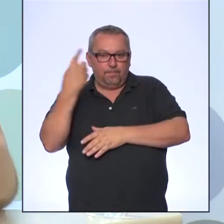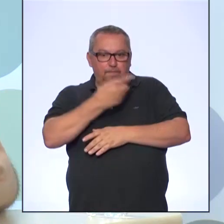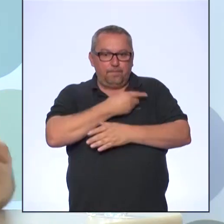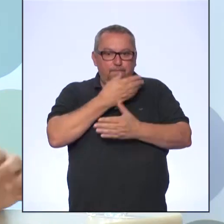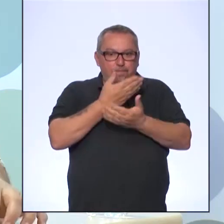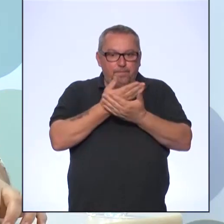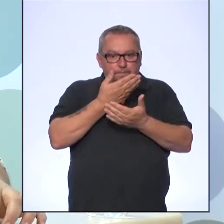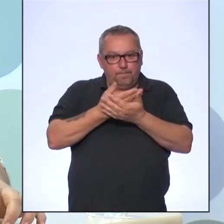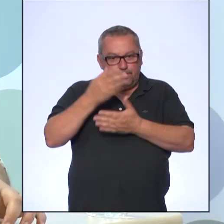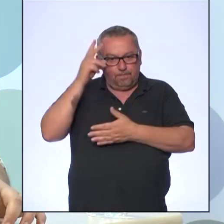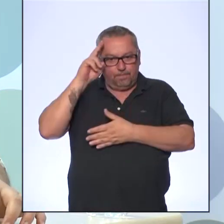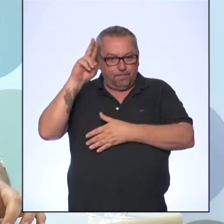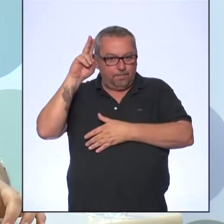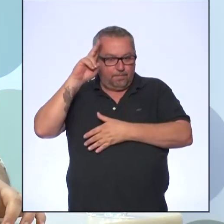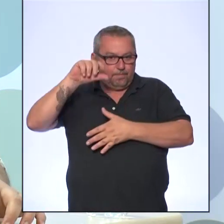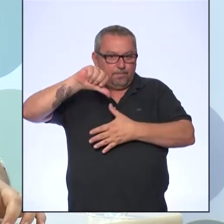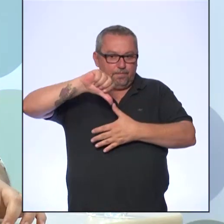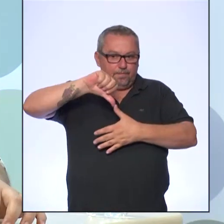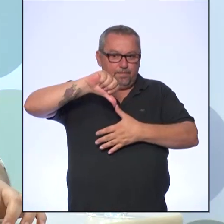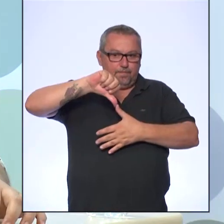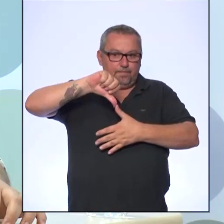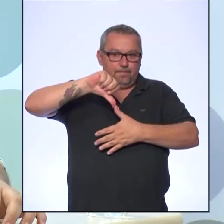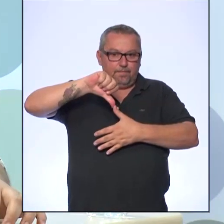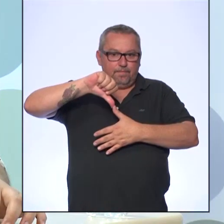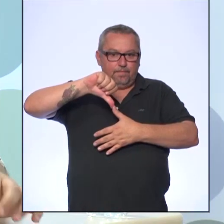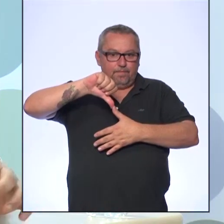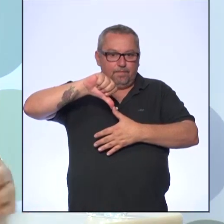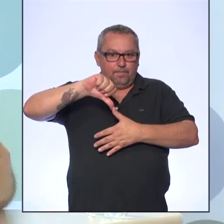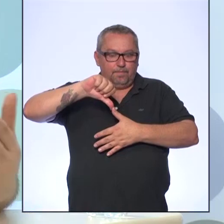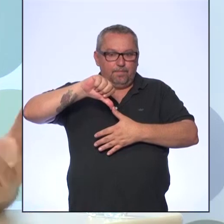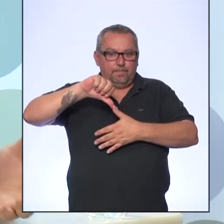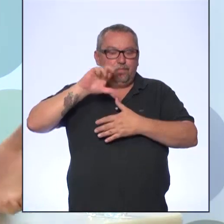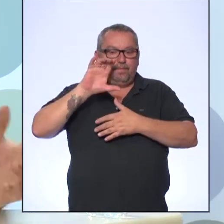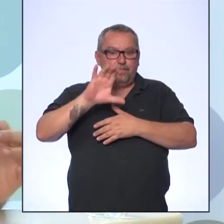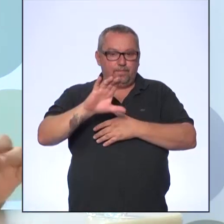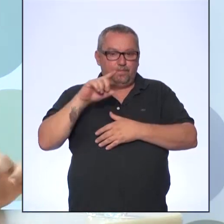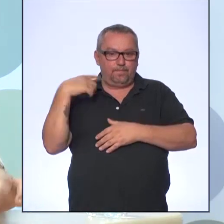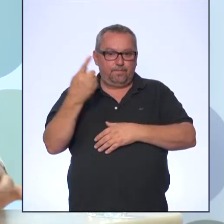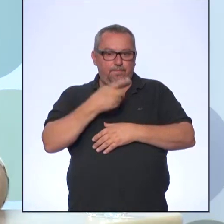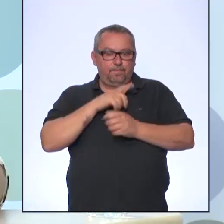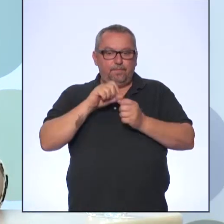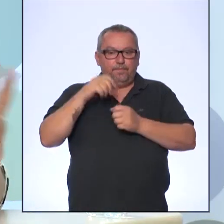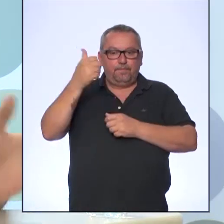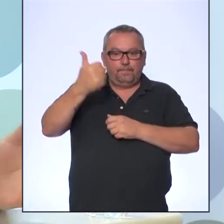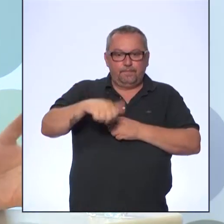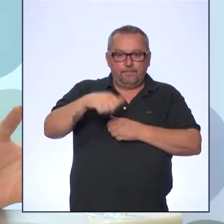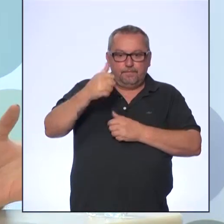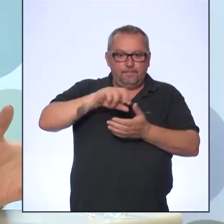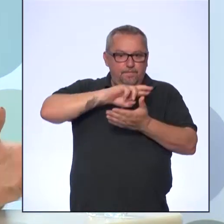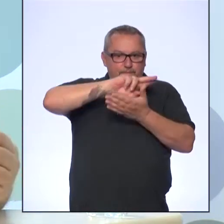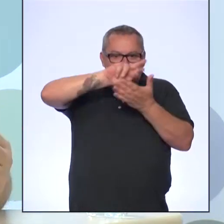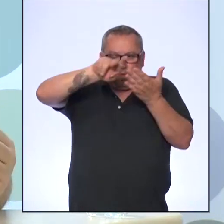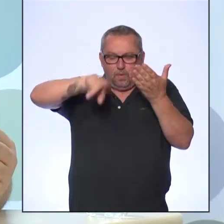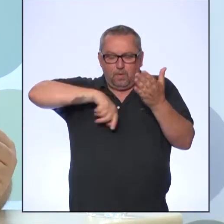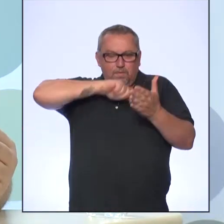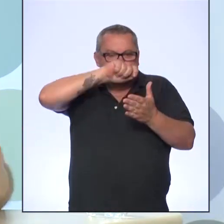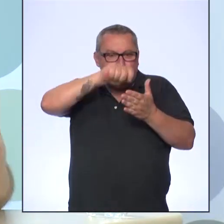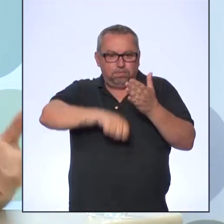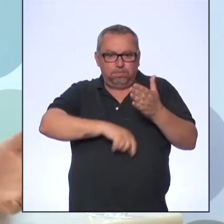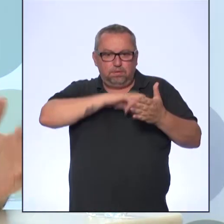sobre a história da América Latina. Para isso, a gente vai fazer análise de uma série de